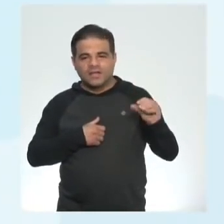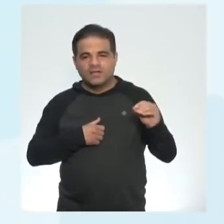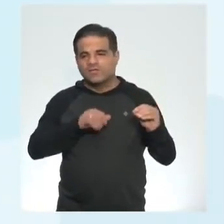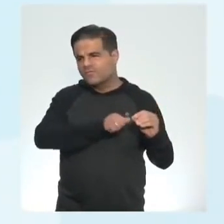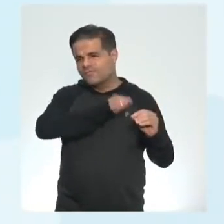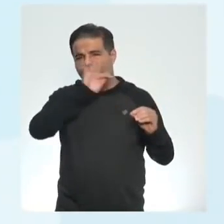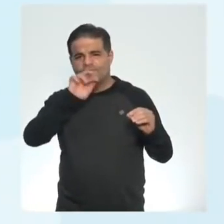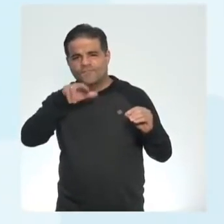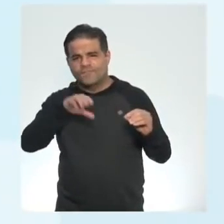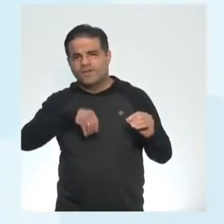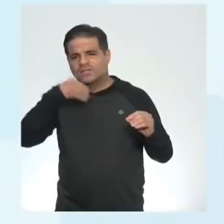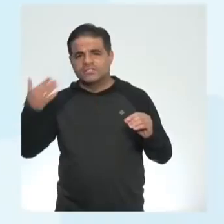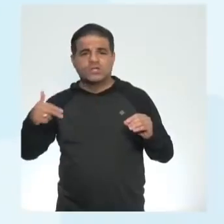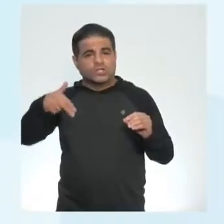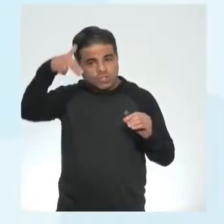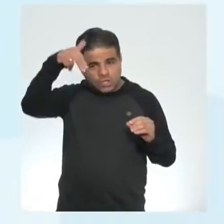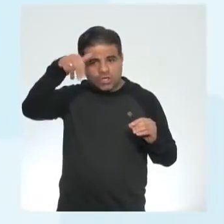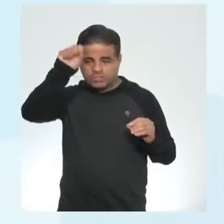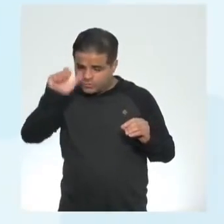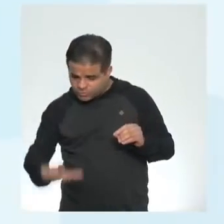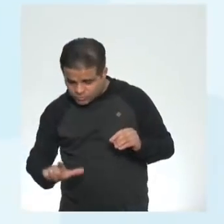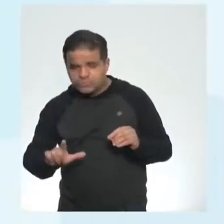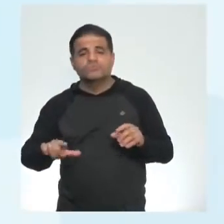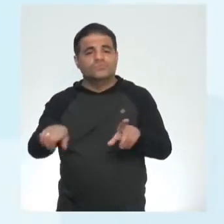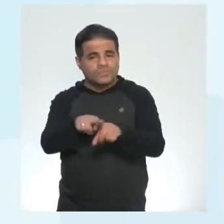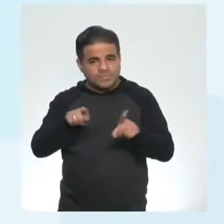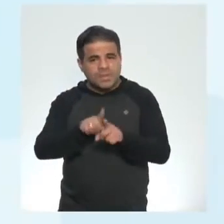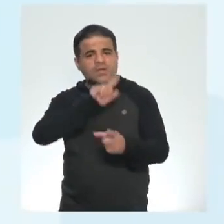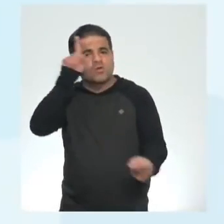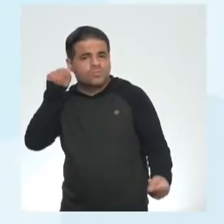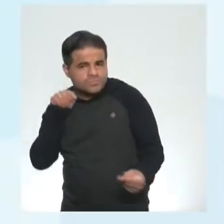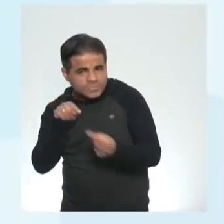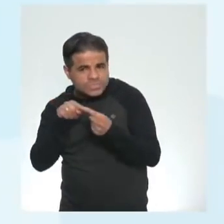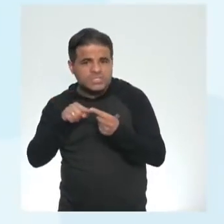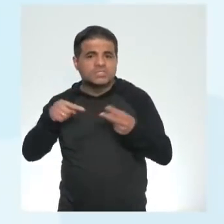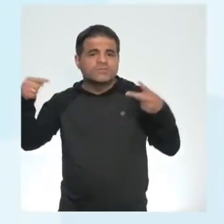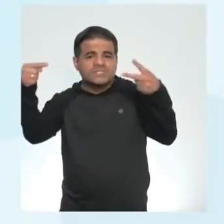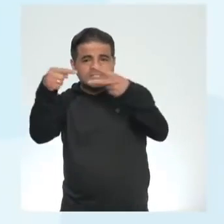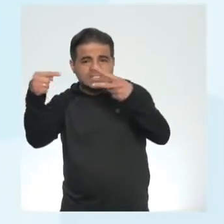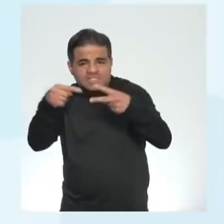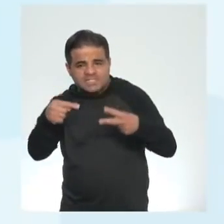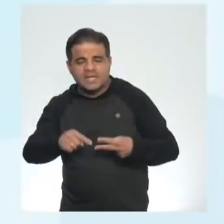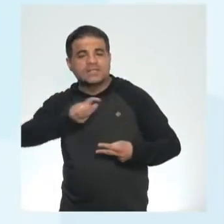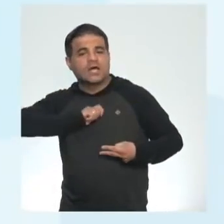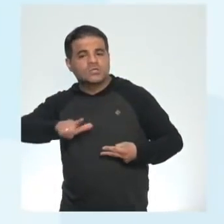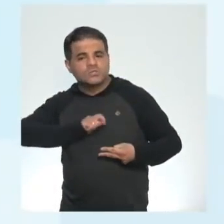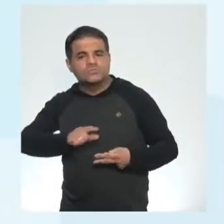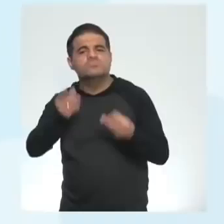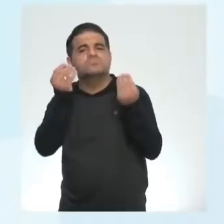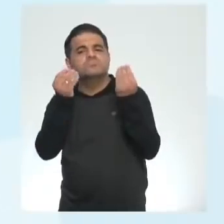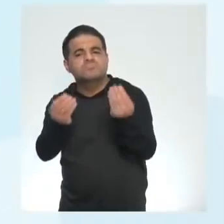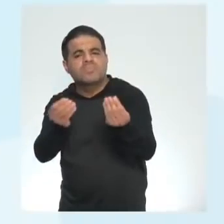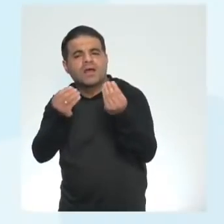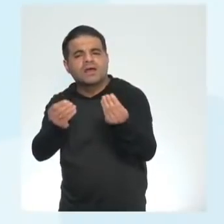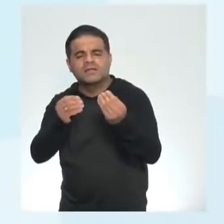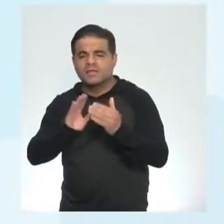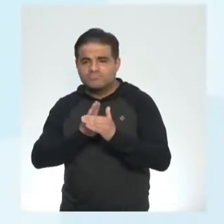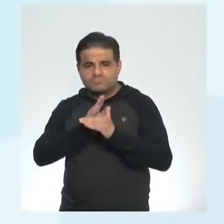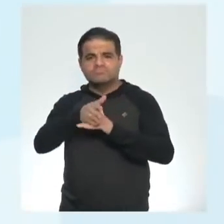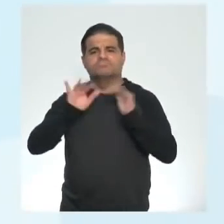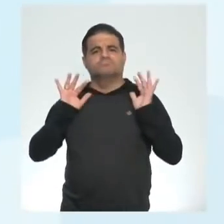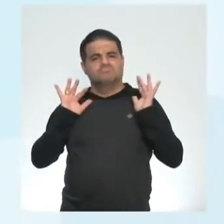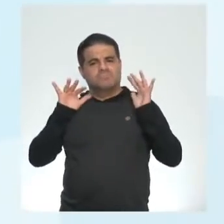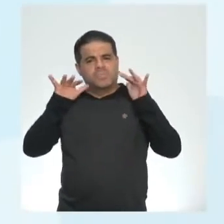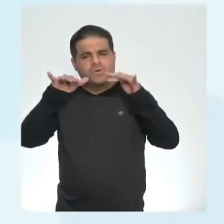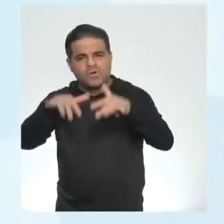flanco esquerdo, ao norte e ao sul. E olha o objetivo dessas setas azuis aqui, galerinha. É invadir